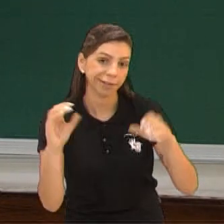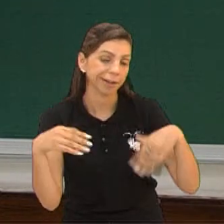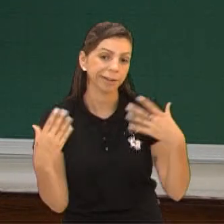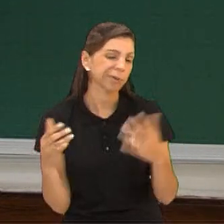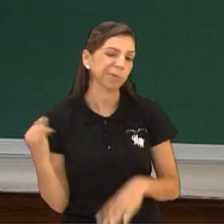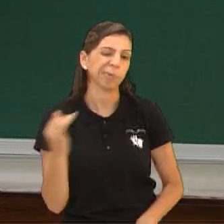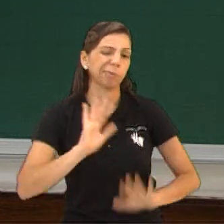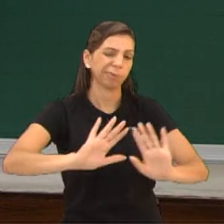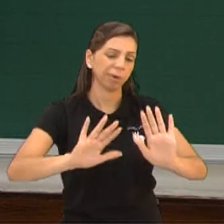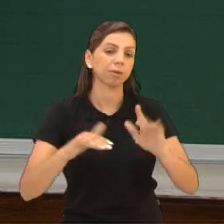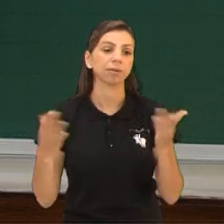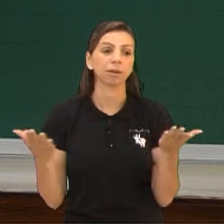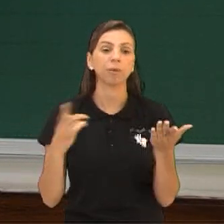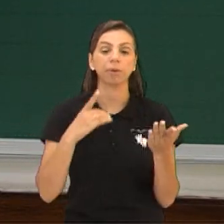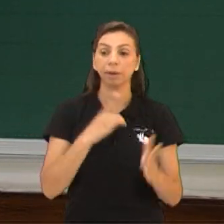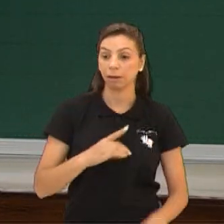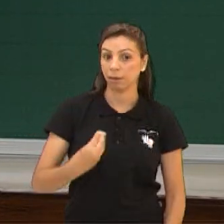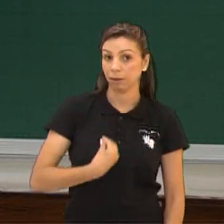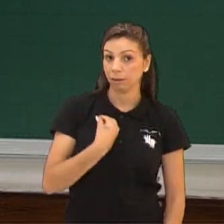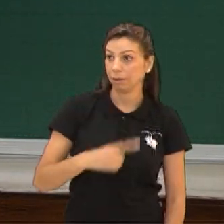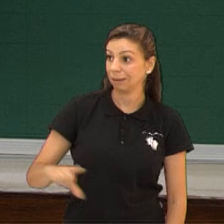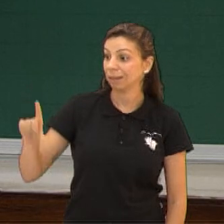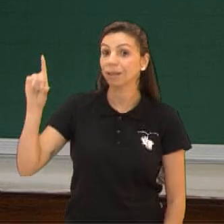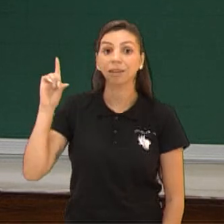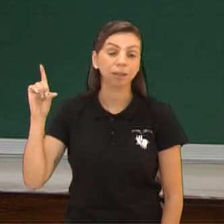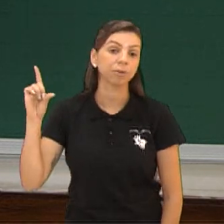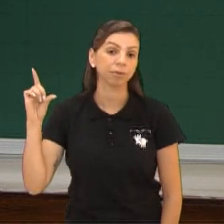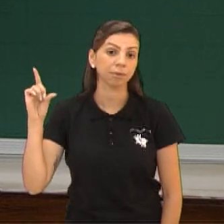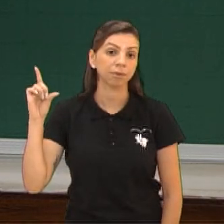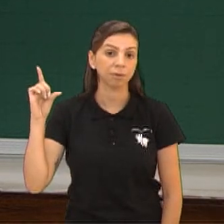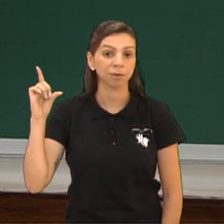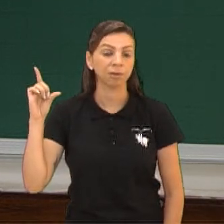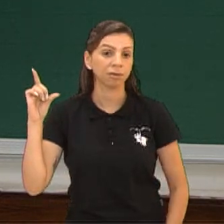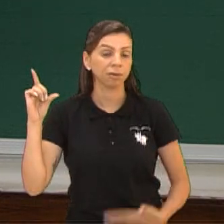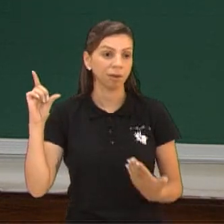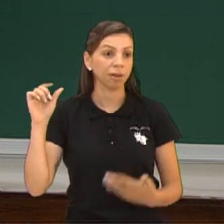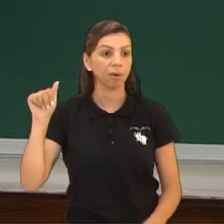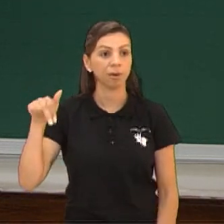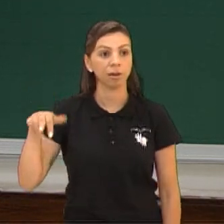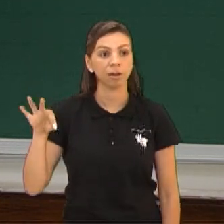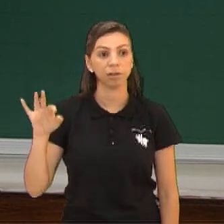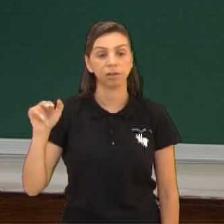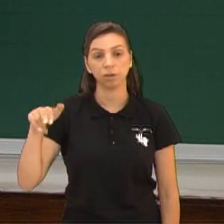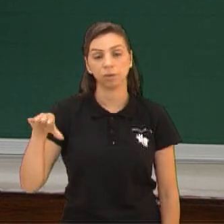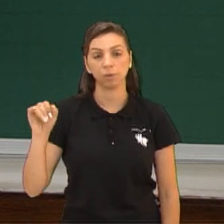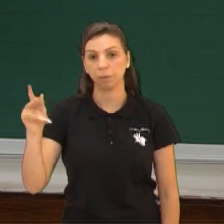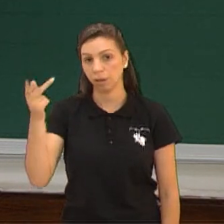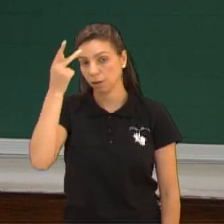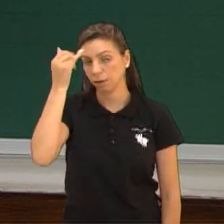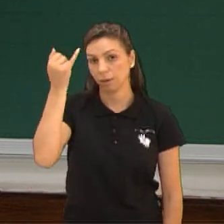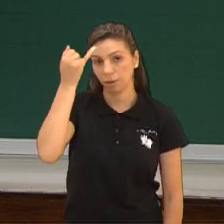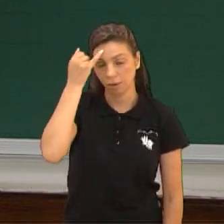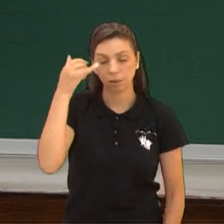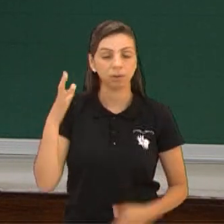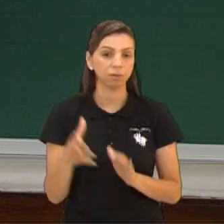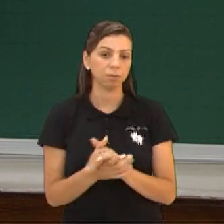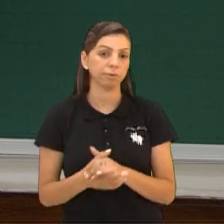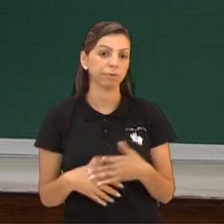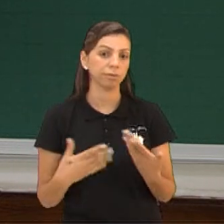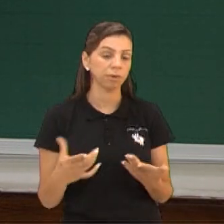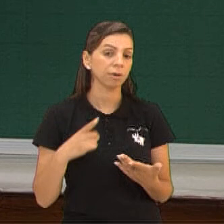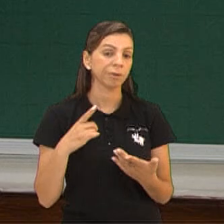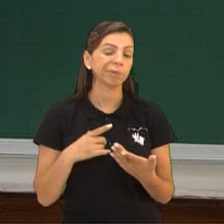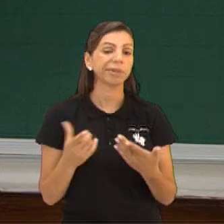que dizer sobre a existência de Deus ou não seria uma antinomia ao ver do Kant. Ou seja, a gente não teria